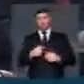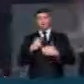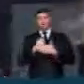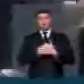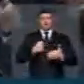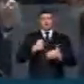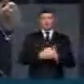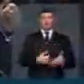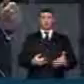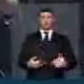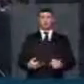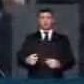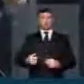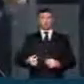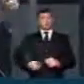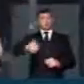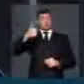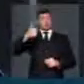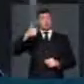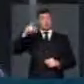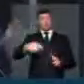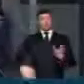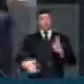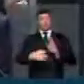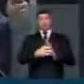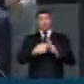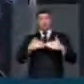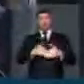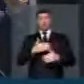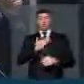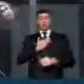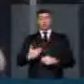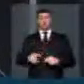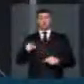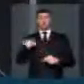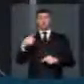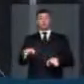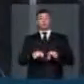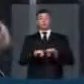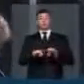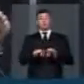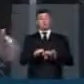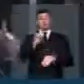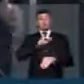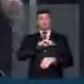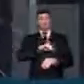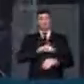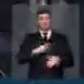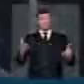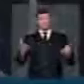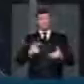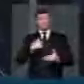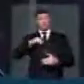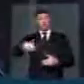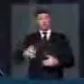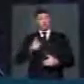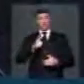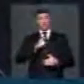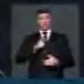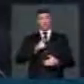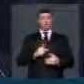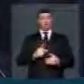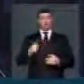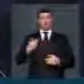que foi, primeiro, concurso público, depois, isonomia salarial. E agora tenho a oportunidade de